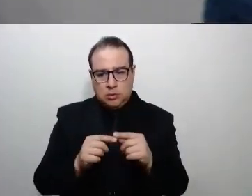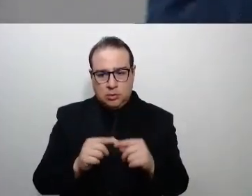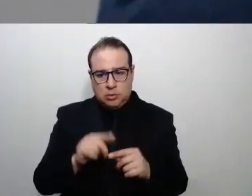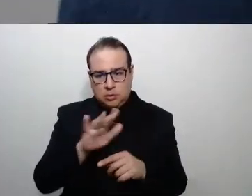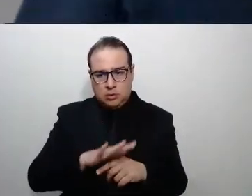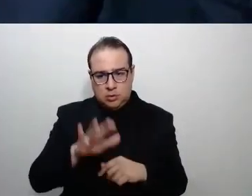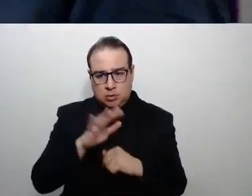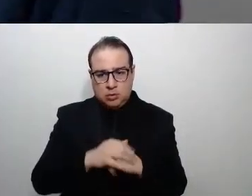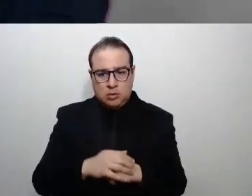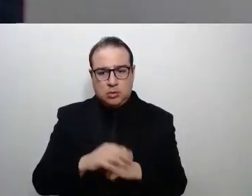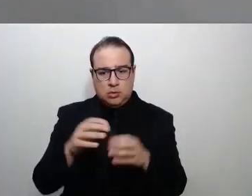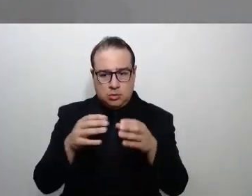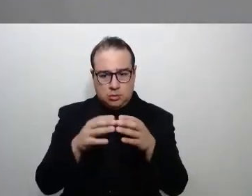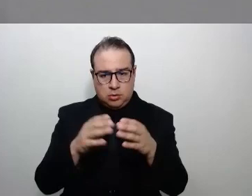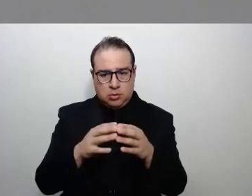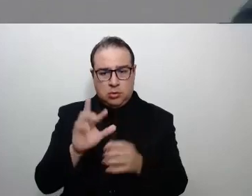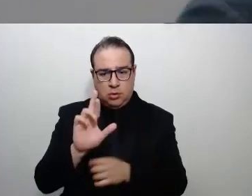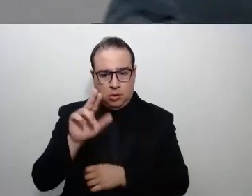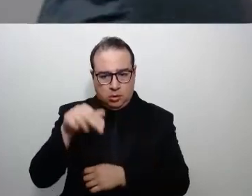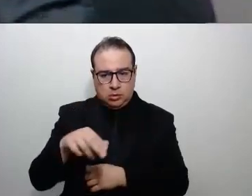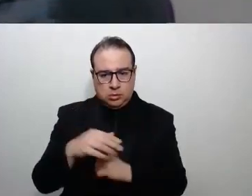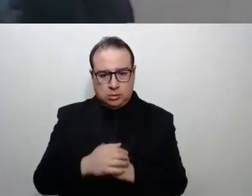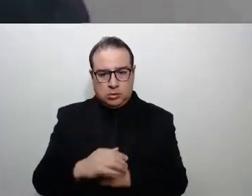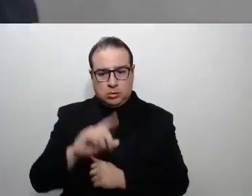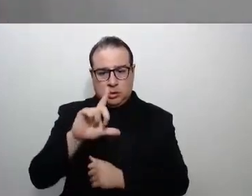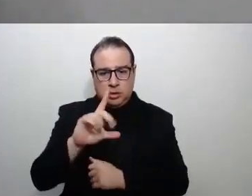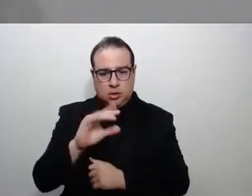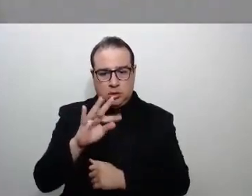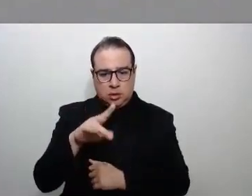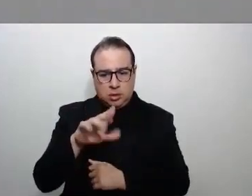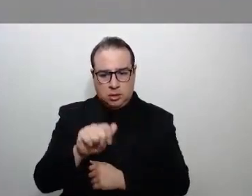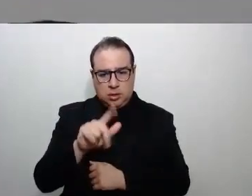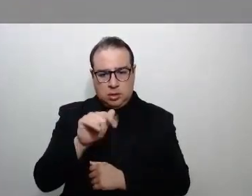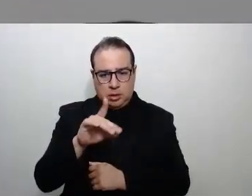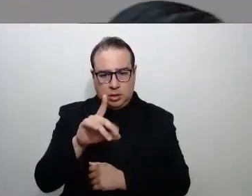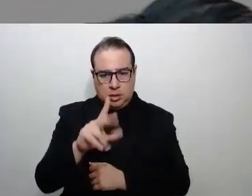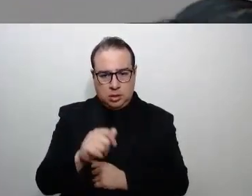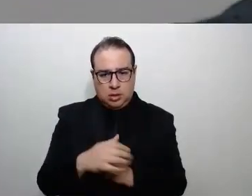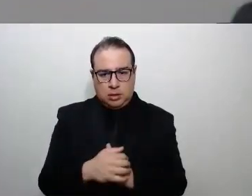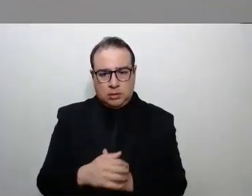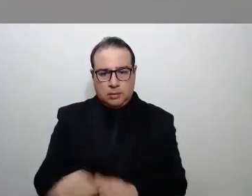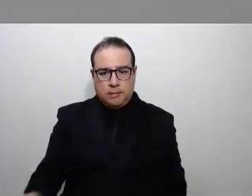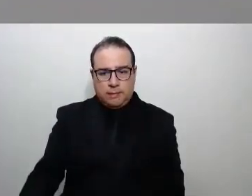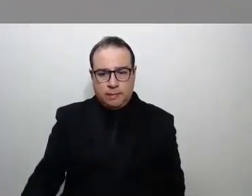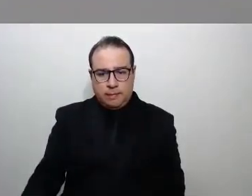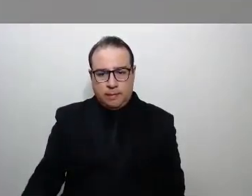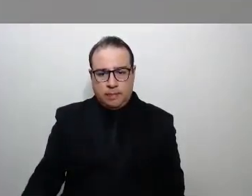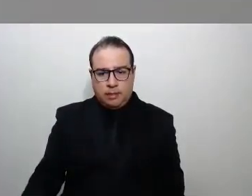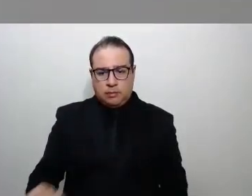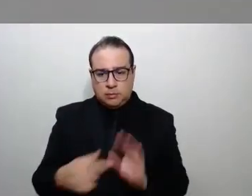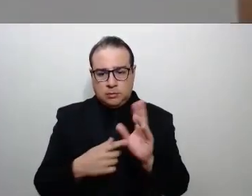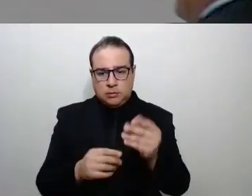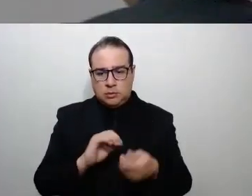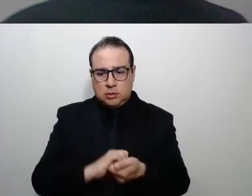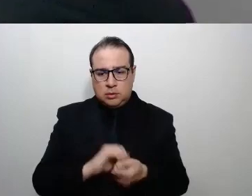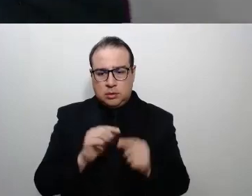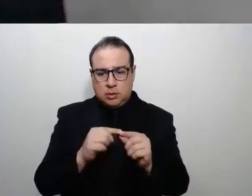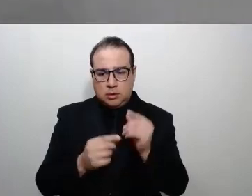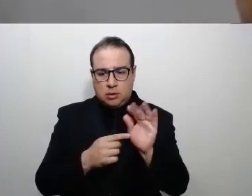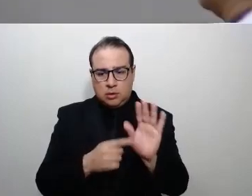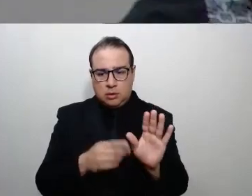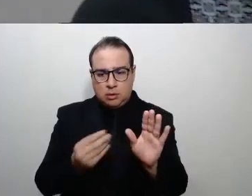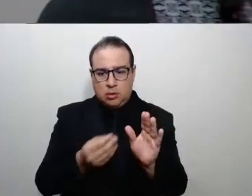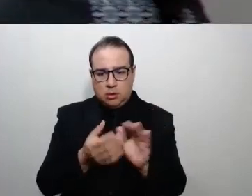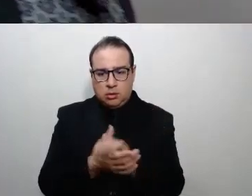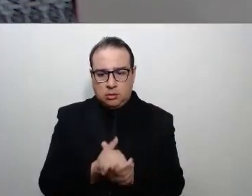do Rio Grande do Norte clístenes Gadelha presidente da Seccional do Rio Grande do Norte